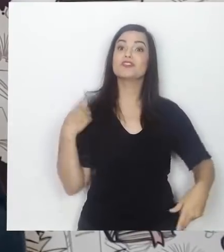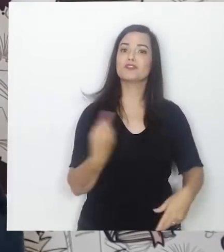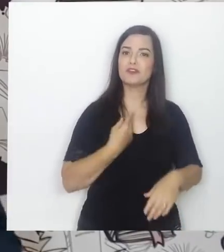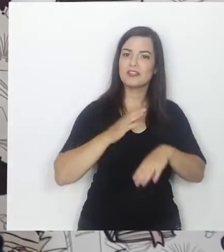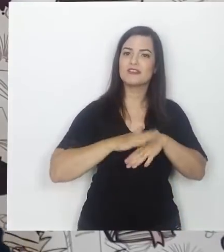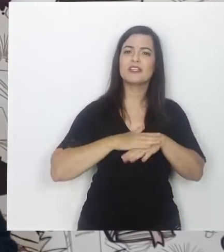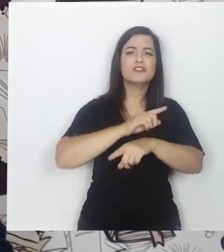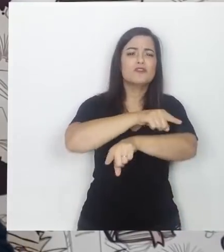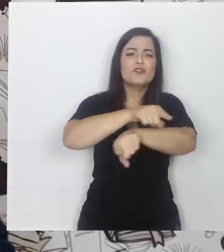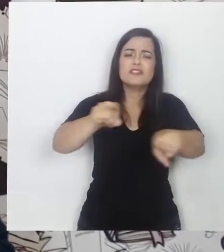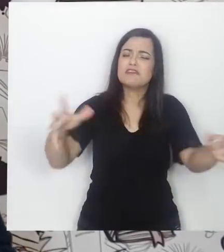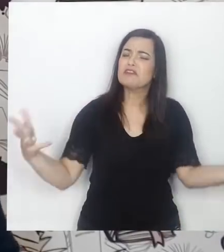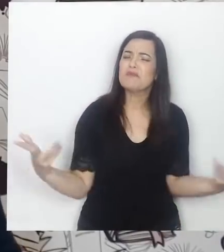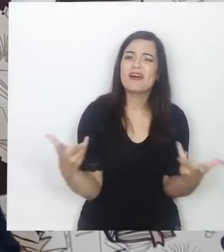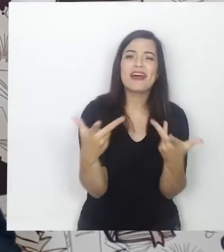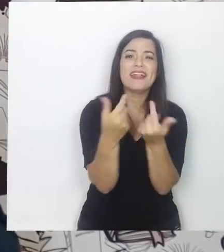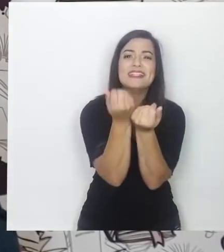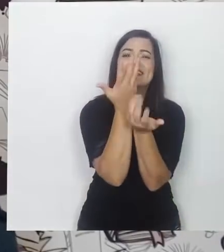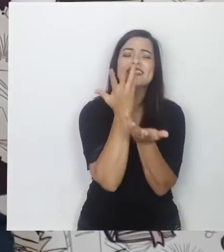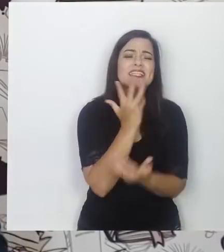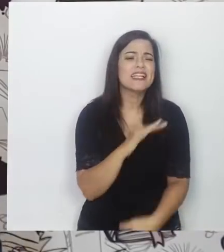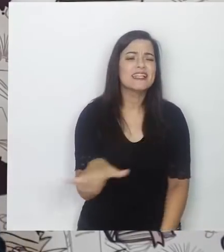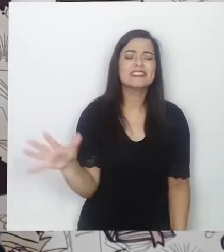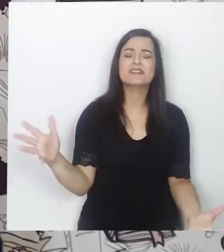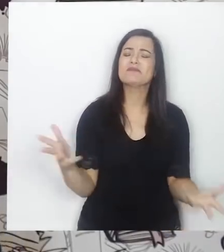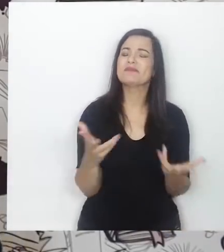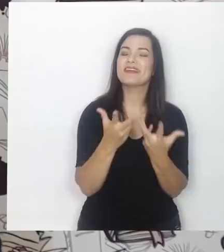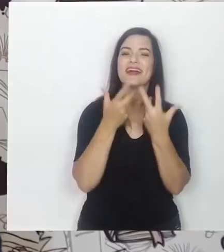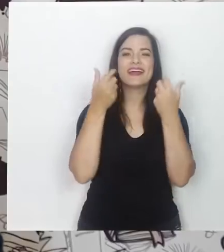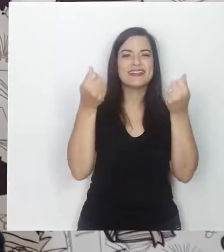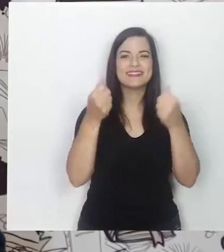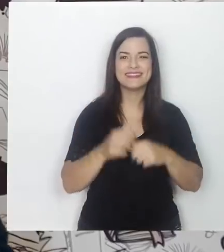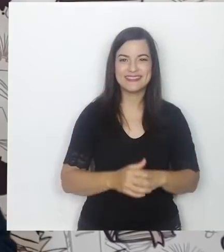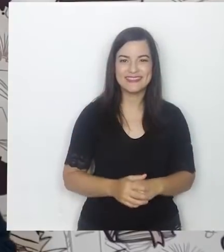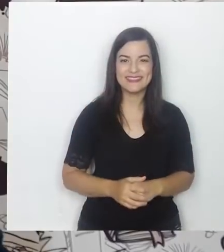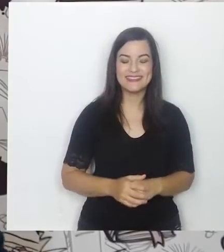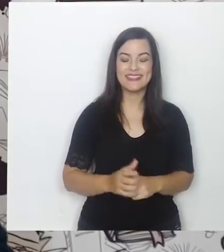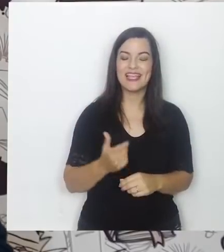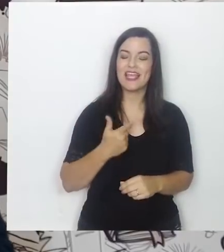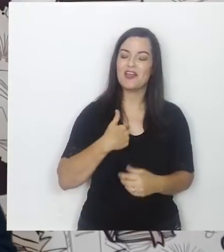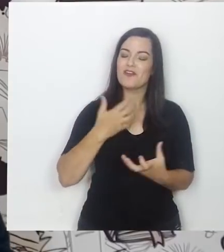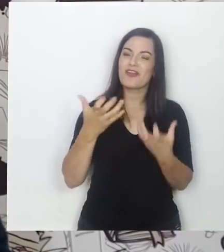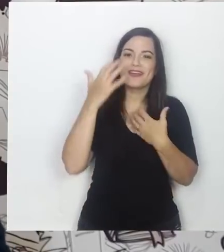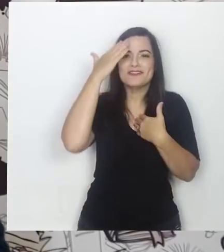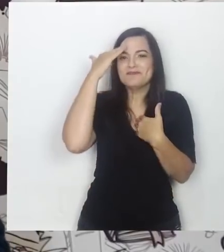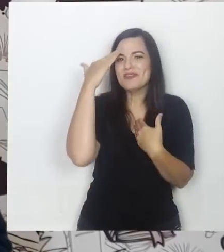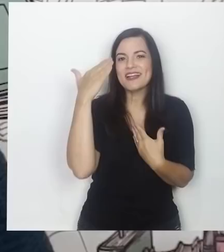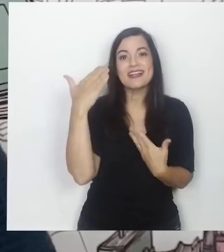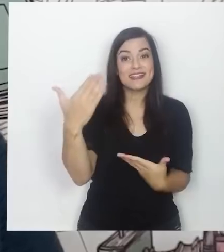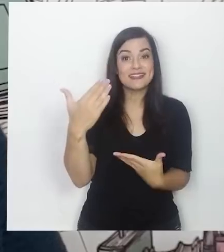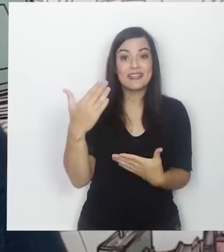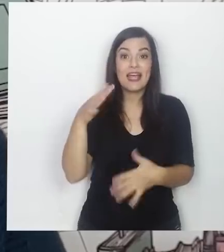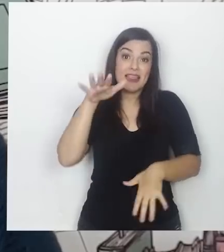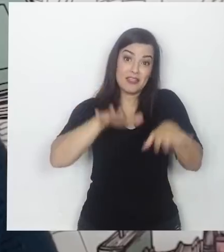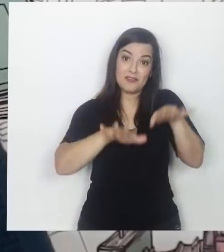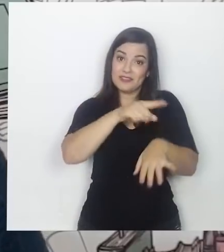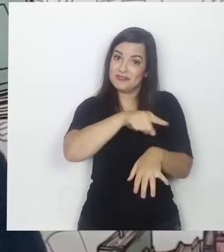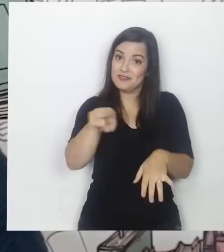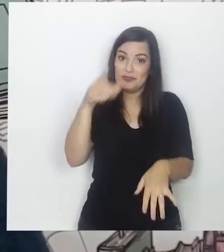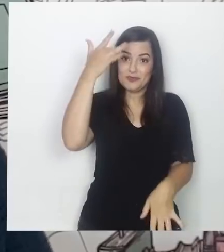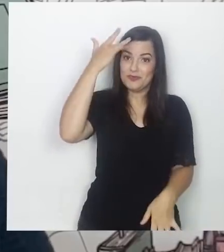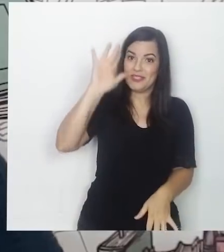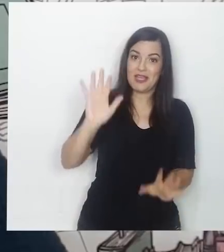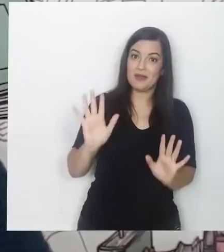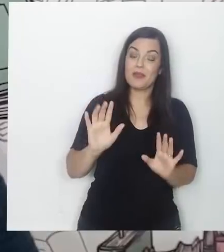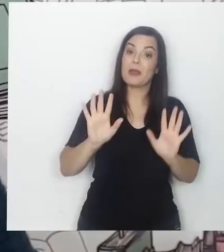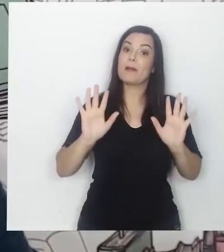são incríveis, vocês são crianças maravilhosas e eu só tenho a agradecer. Talvez vocês não